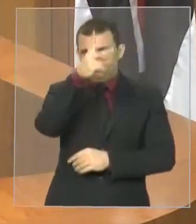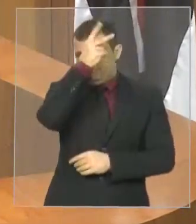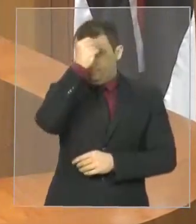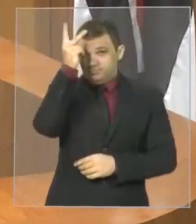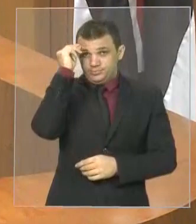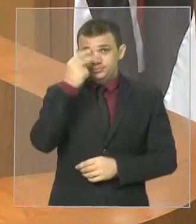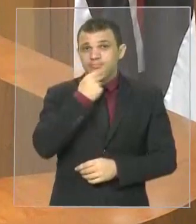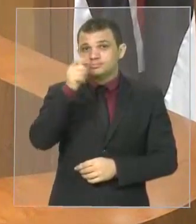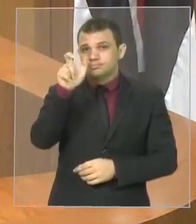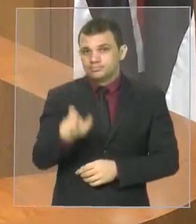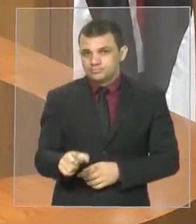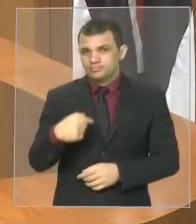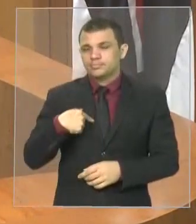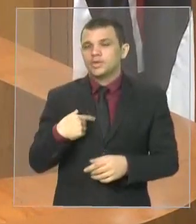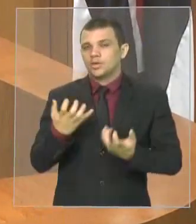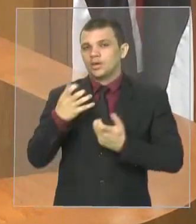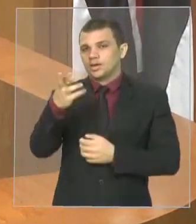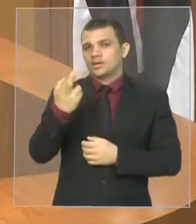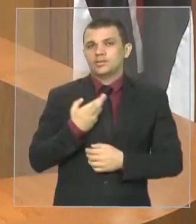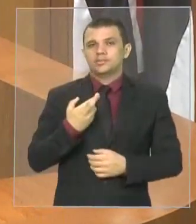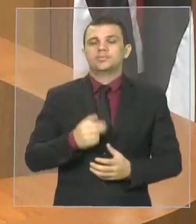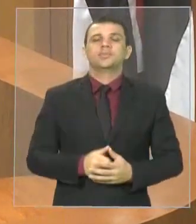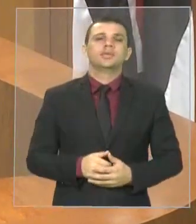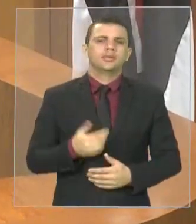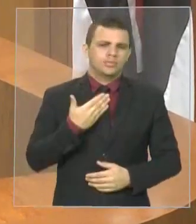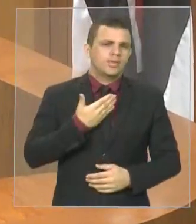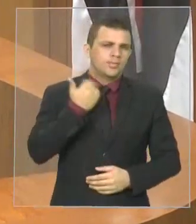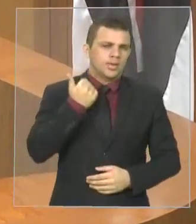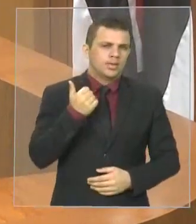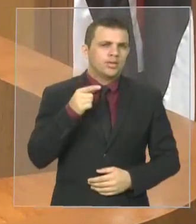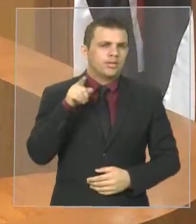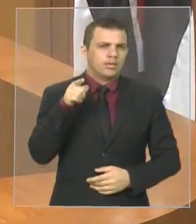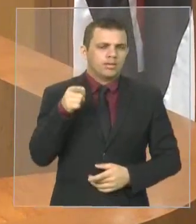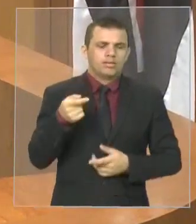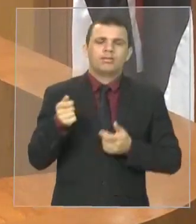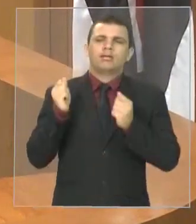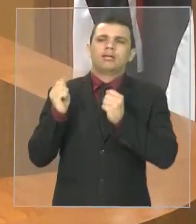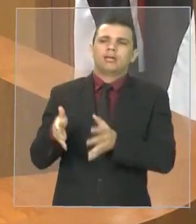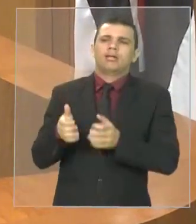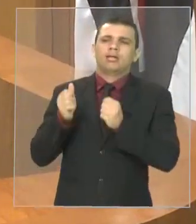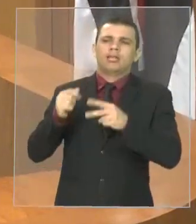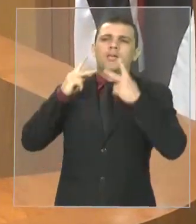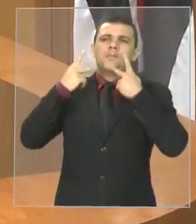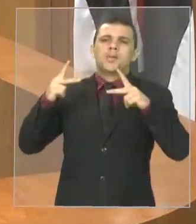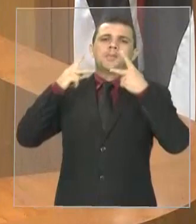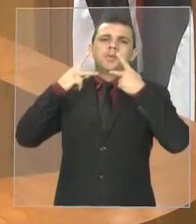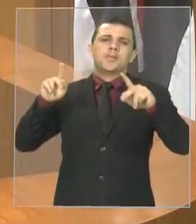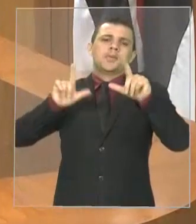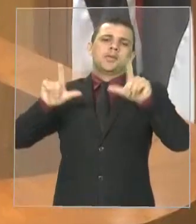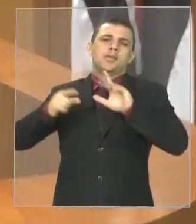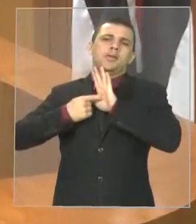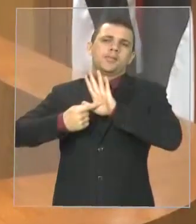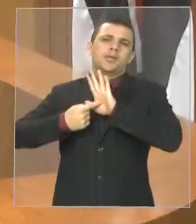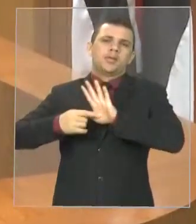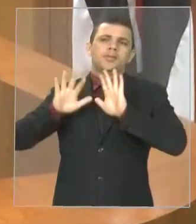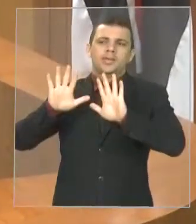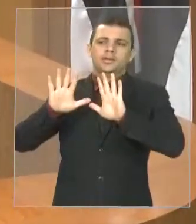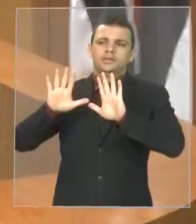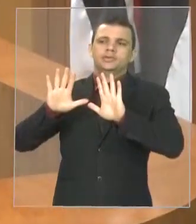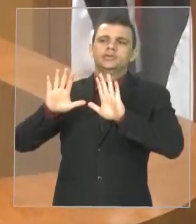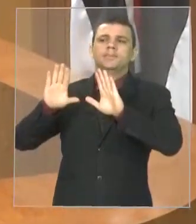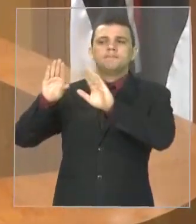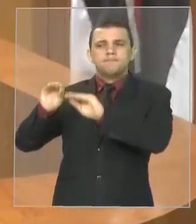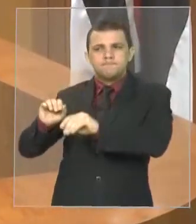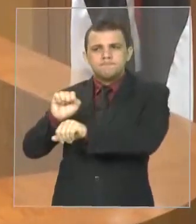não era melhor ele economizar os milhões que ele gasta em propaganda e investir na educação de verdade?